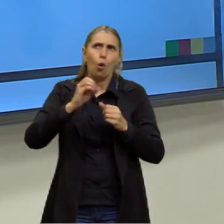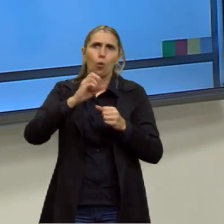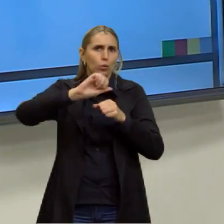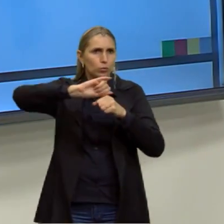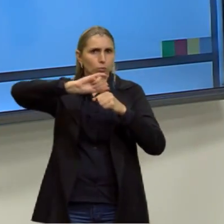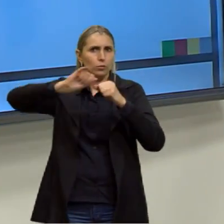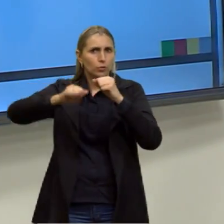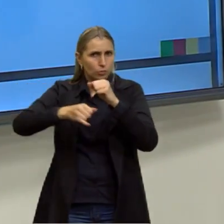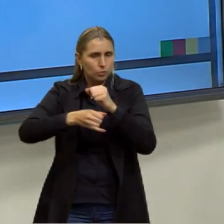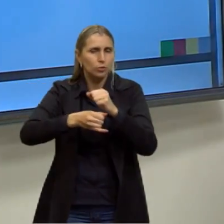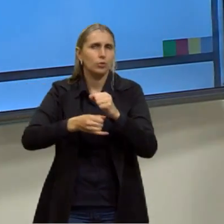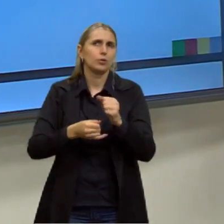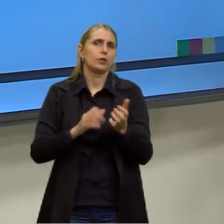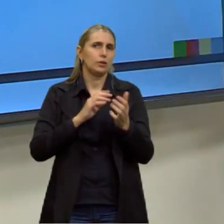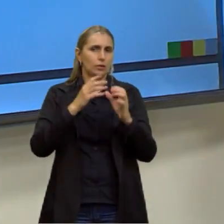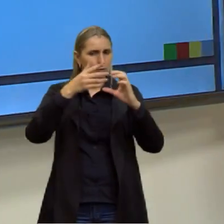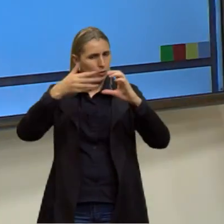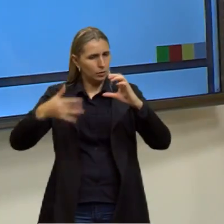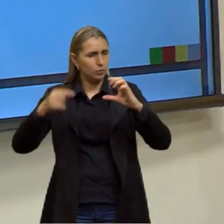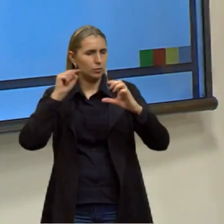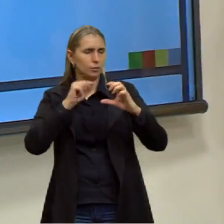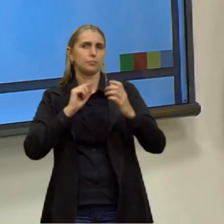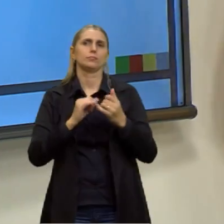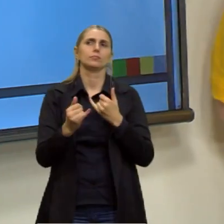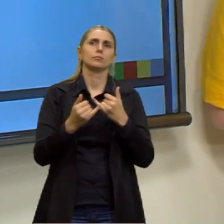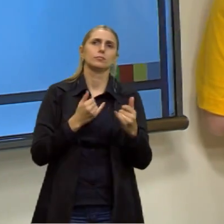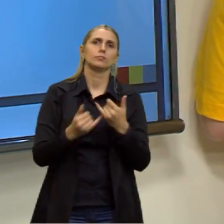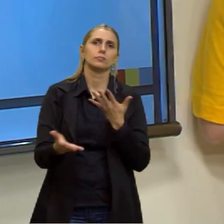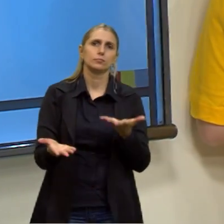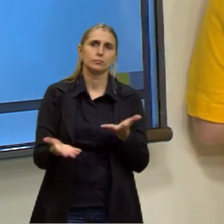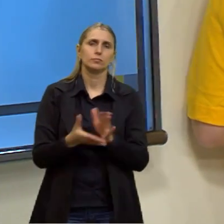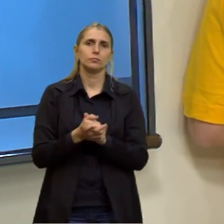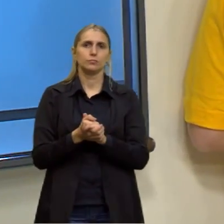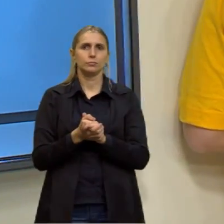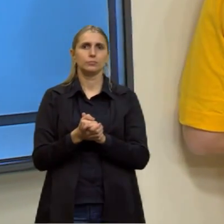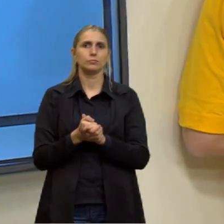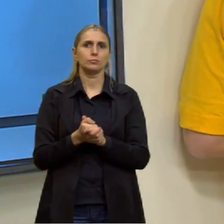adjetivo o que caracteriza ela por exemplo